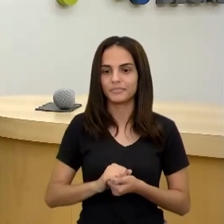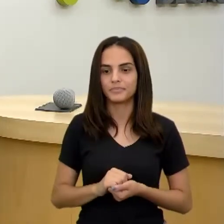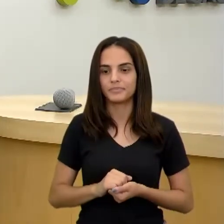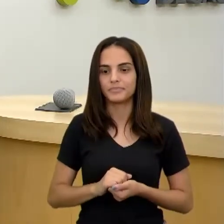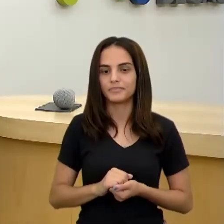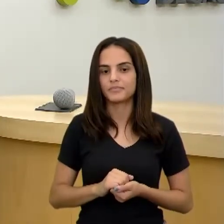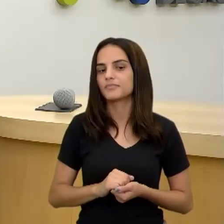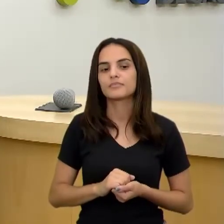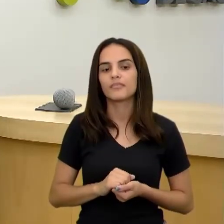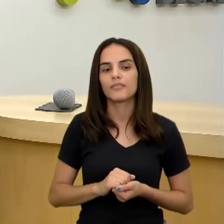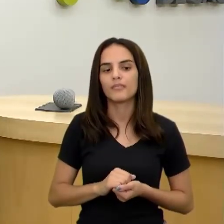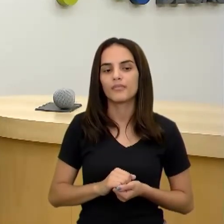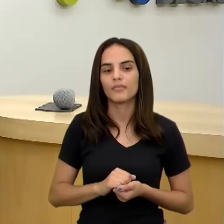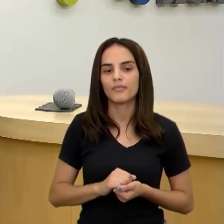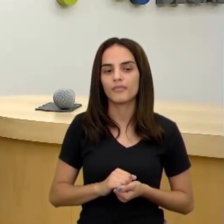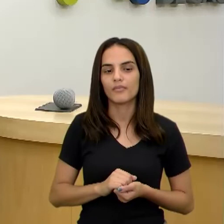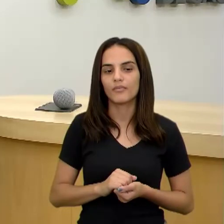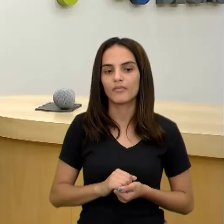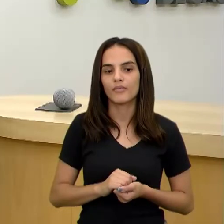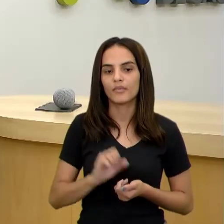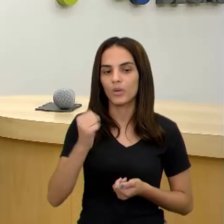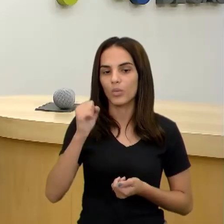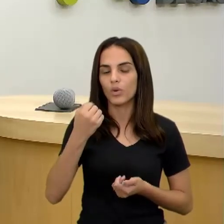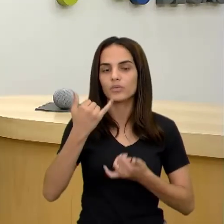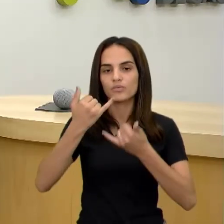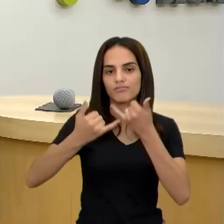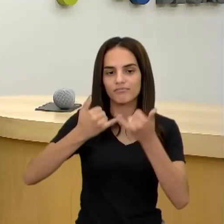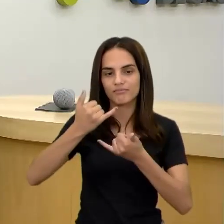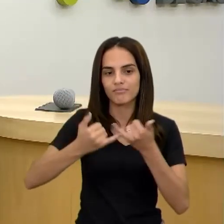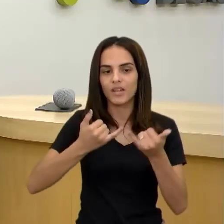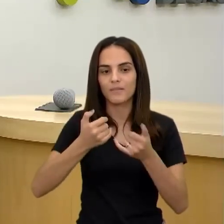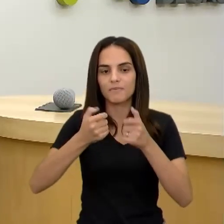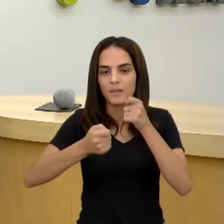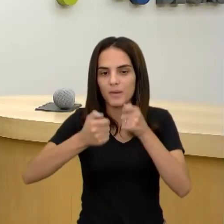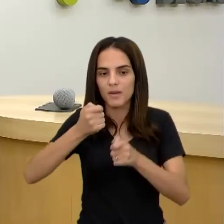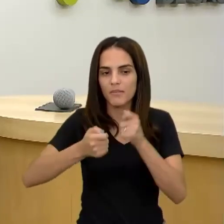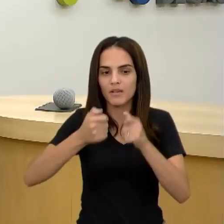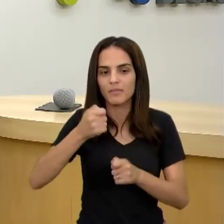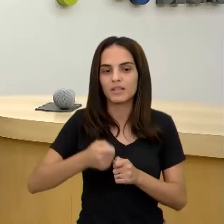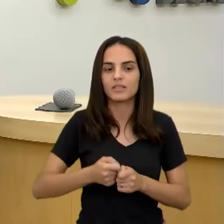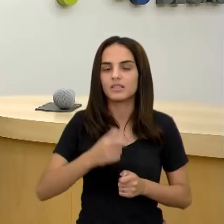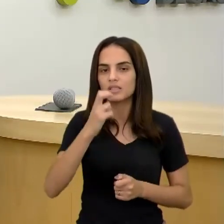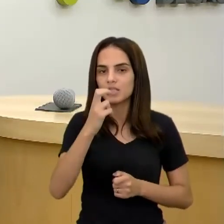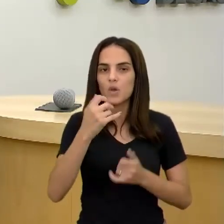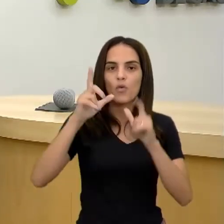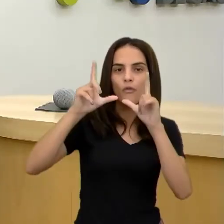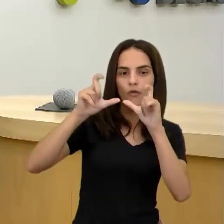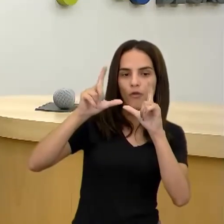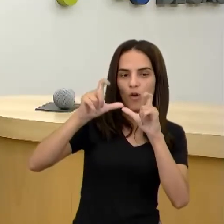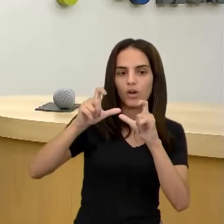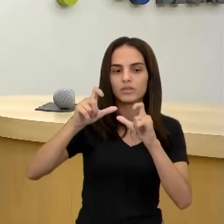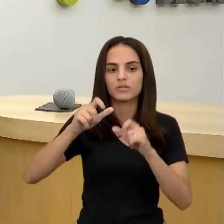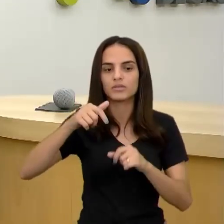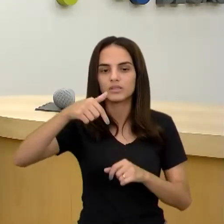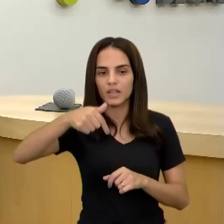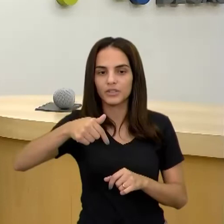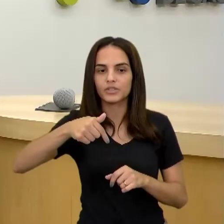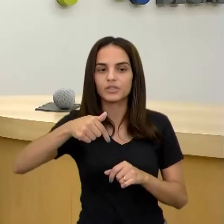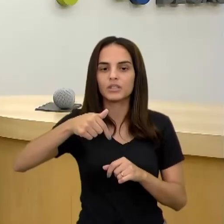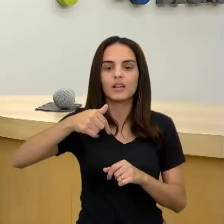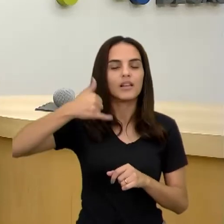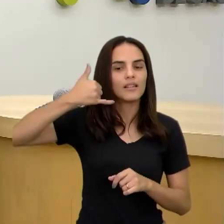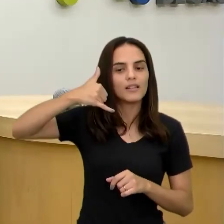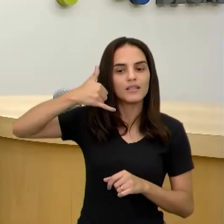olha, 8, jogar, 5, ver ou fazer fotos, 4, vídeos, 7,